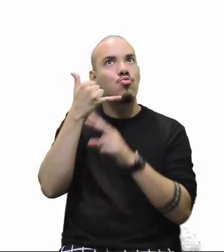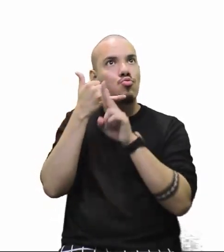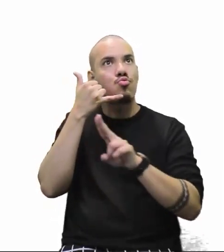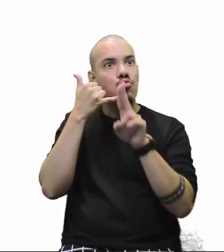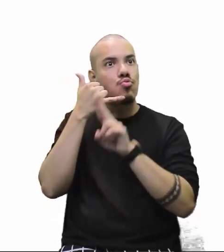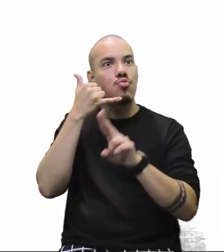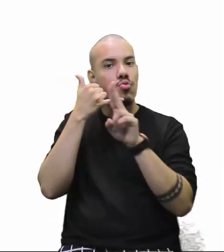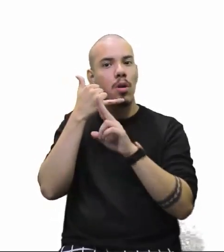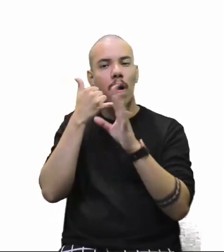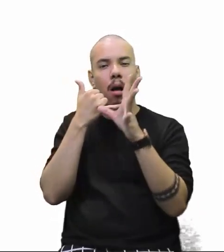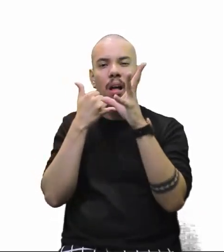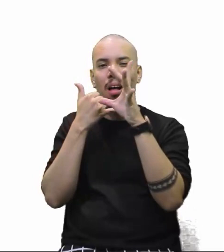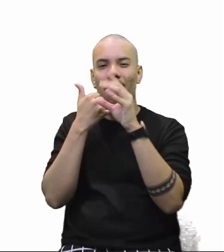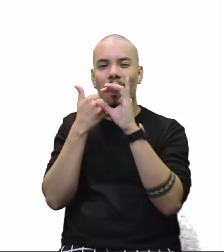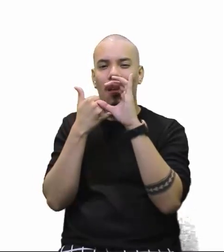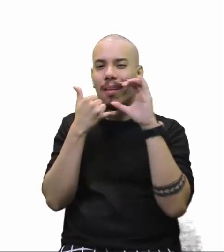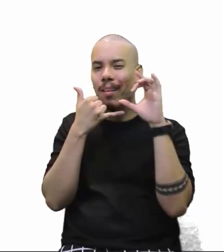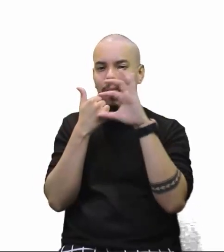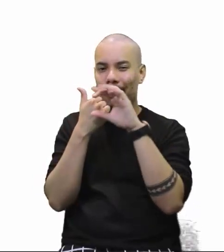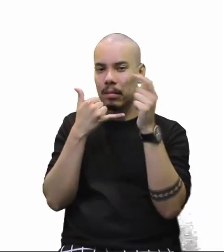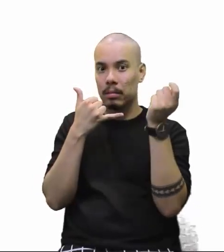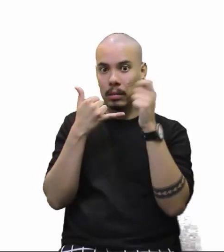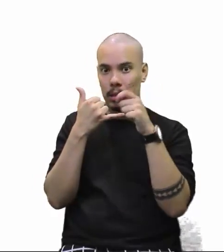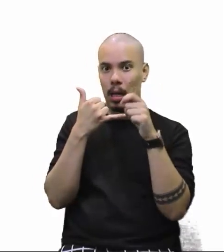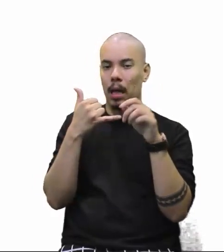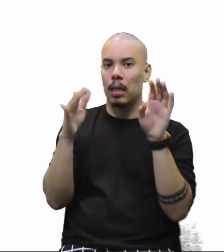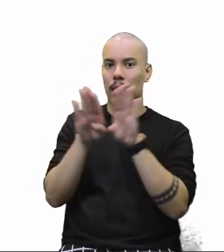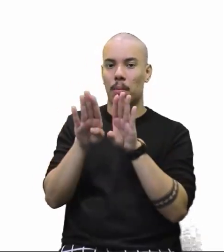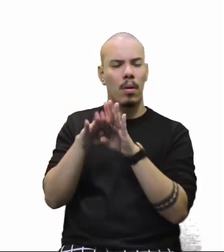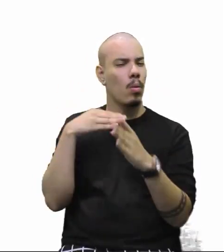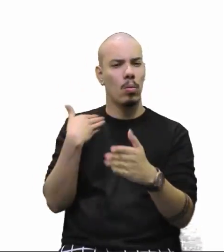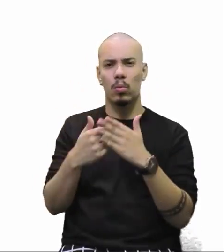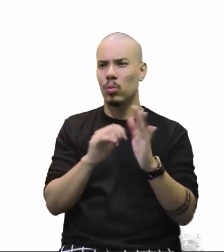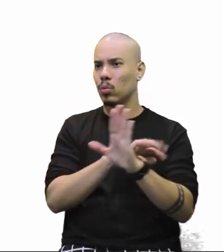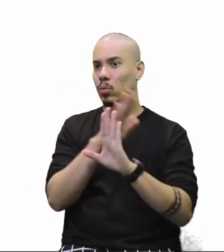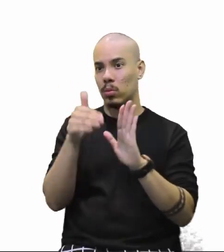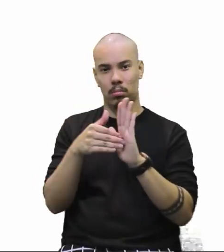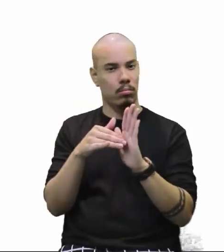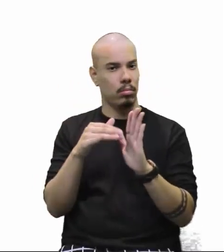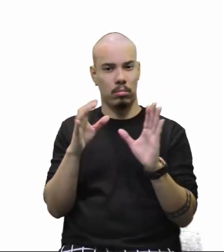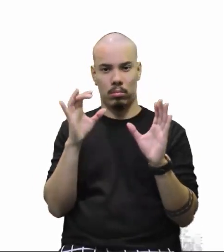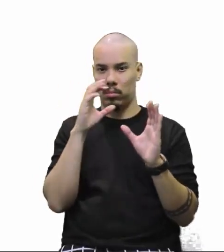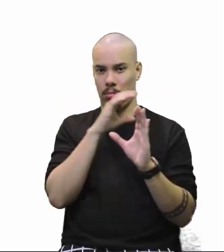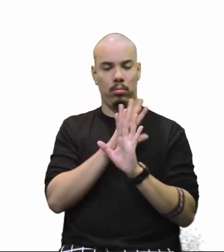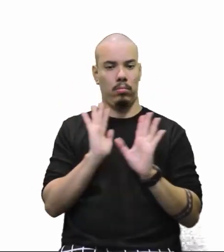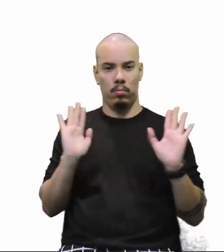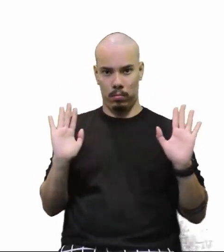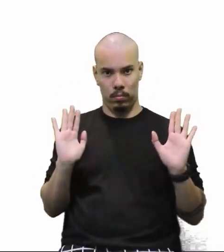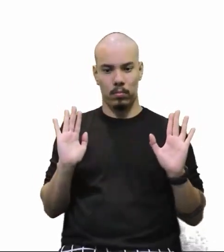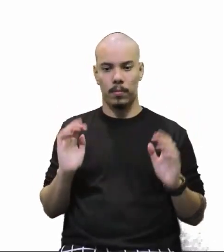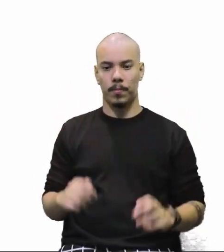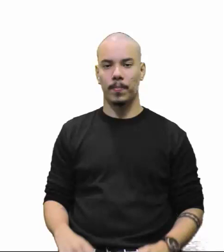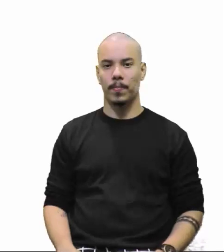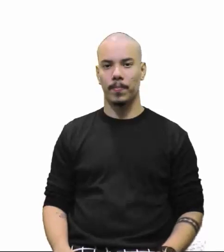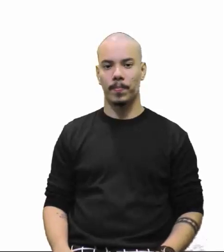isso, que ele aquece, né? Além justamente do som, todo imagem... Todo equipamento esquenta um pouquinho, não tem jeito. Isso.